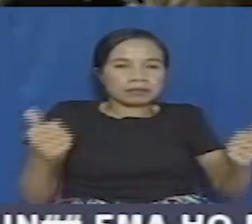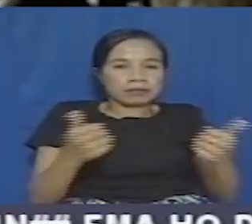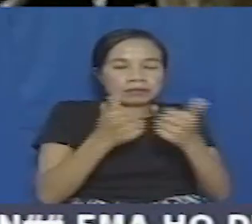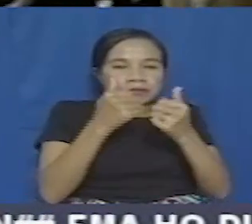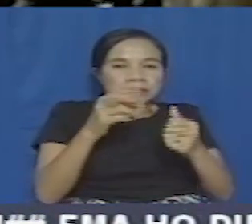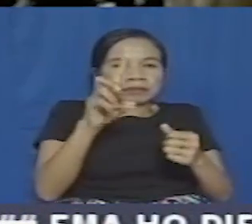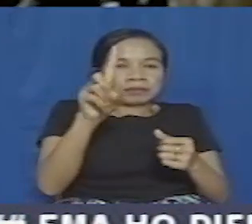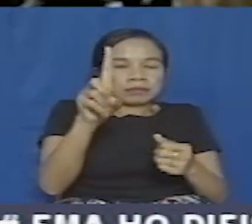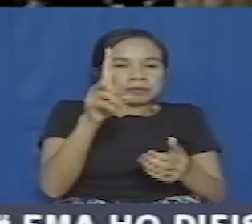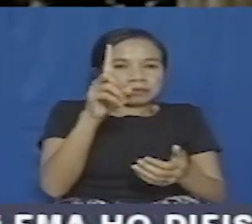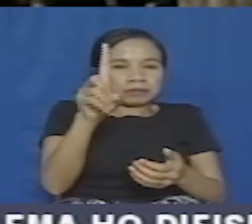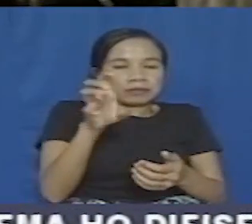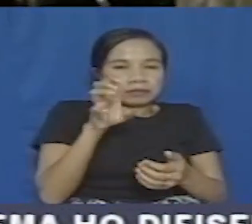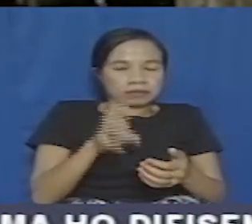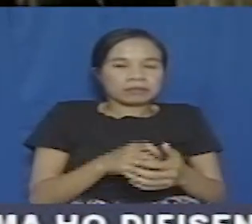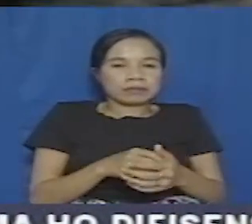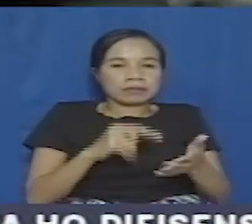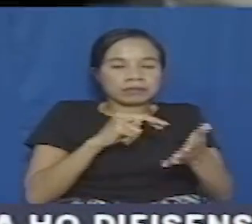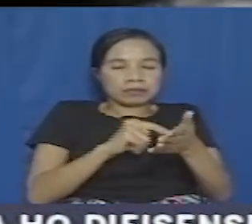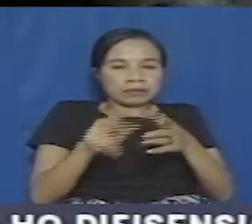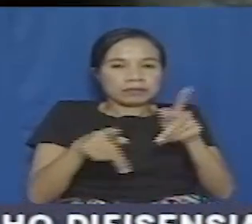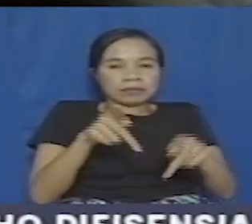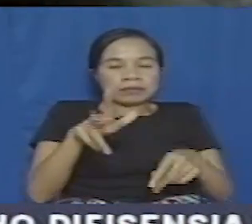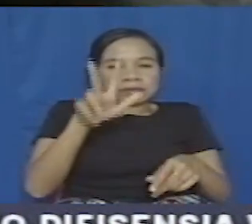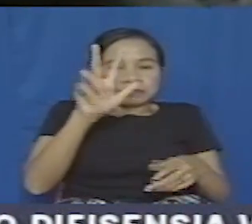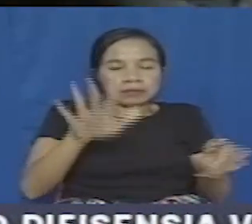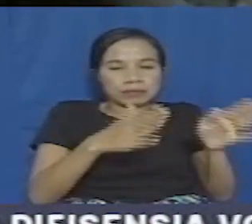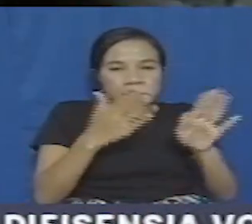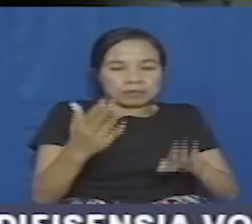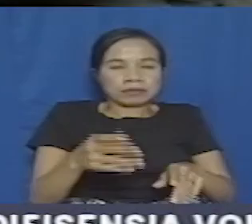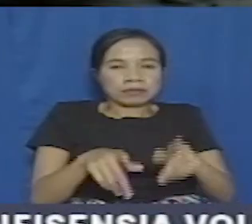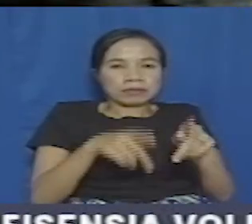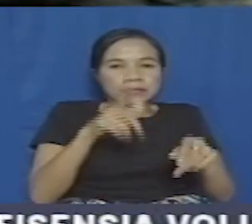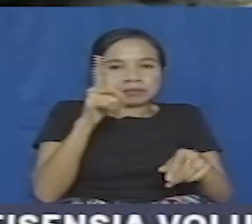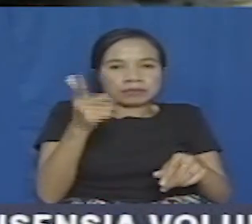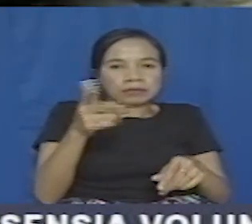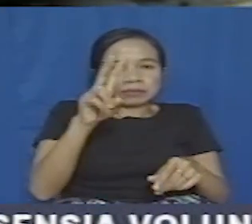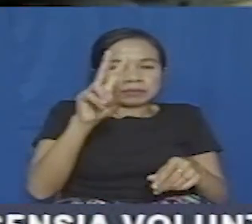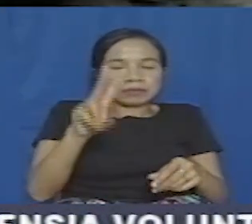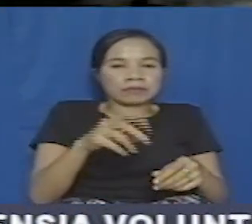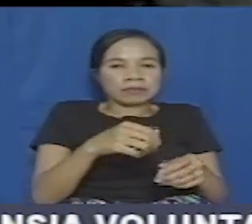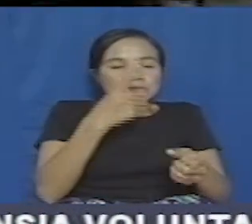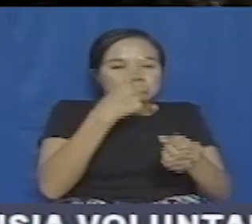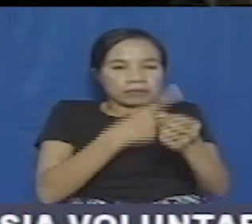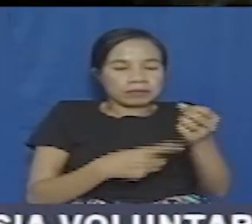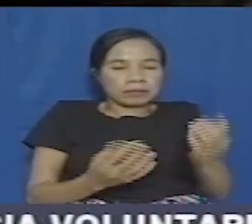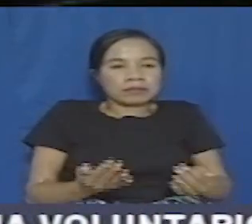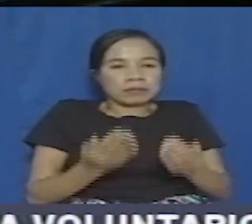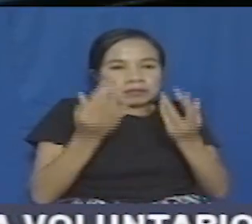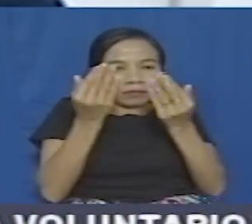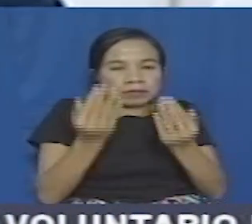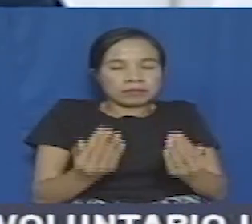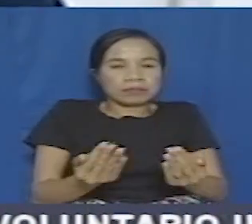sida resin. Usi número ne em na entolu la convida no na indrua nulu resindrua selu kanek todang no